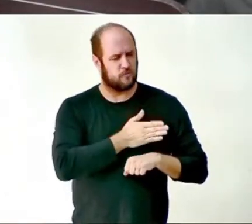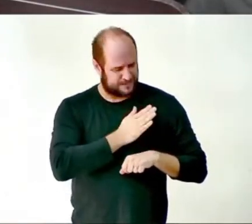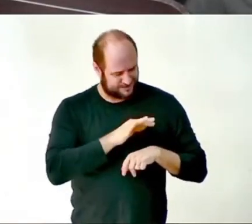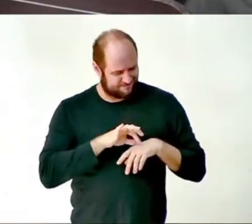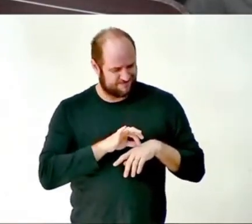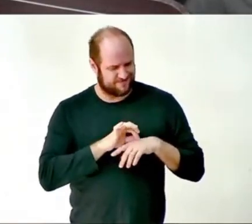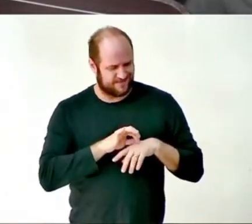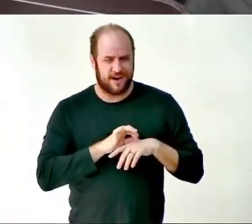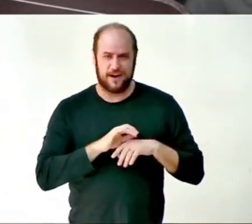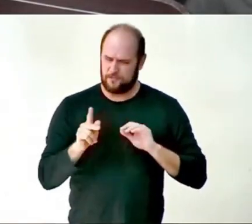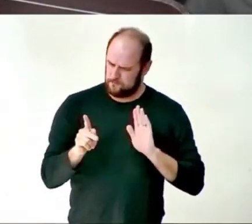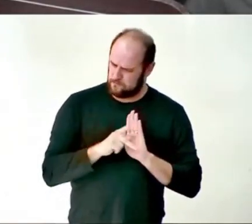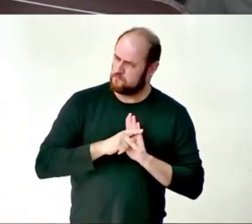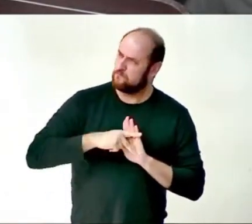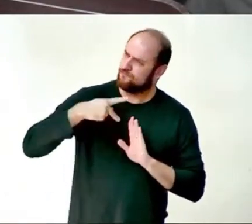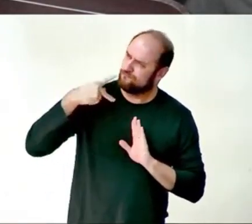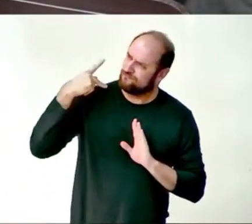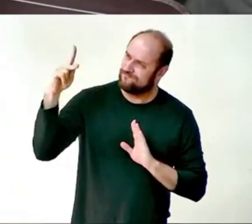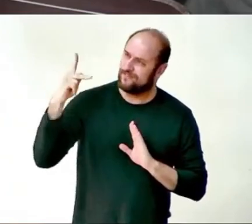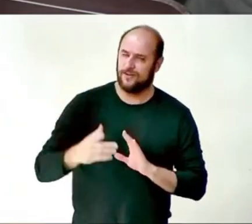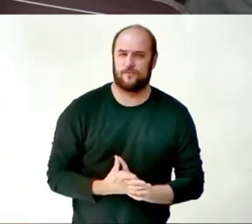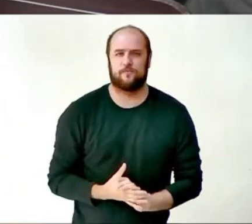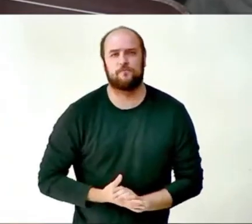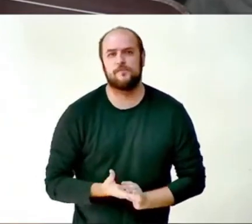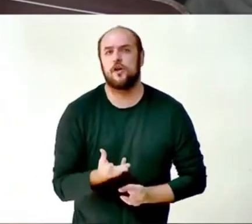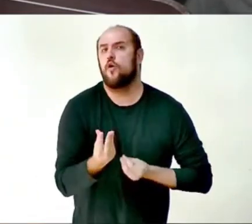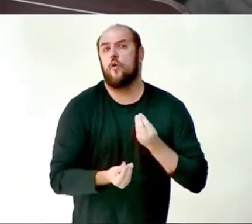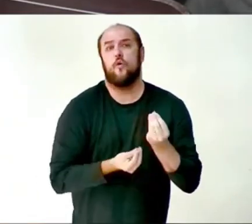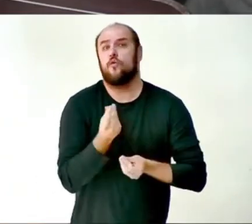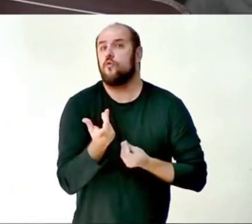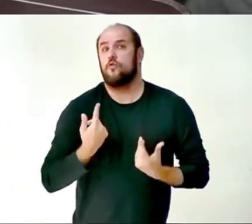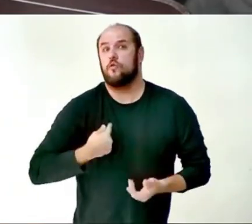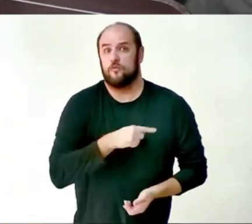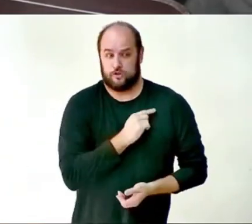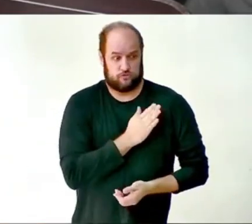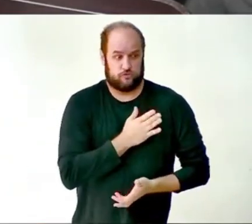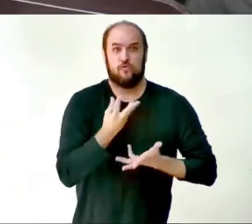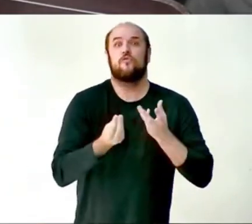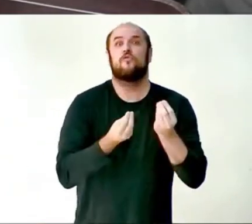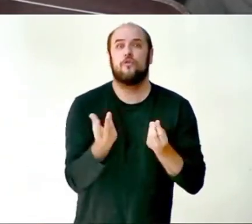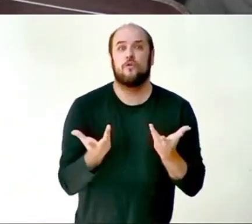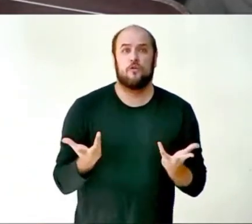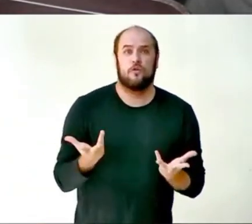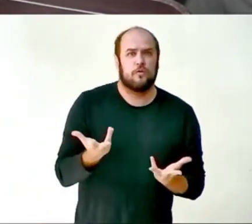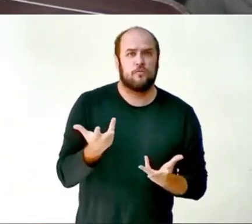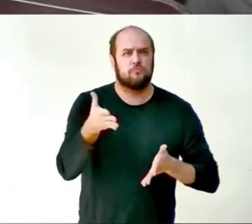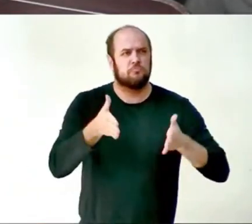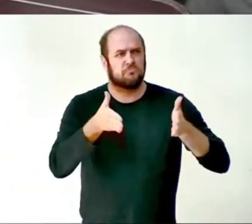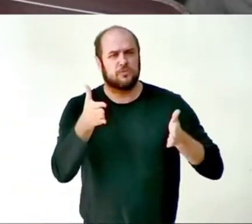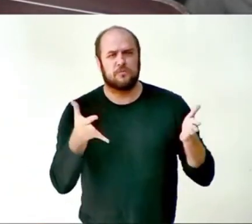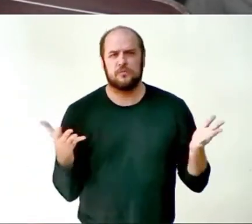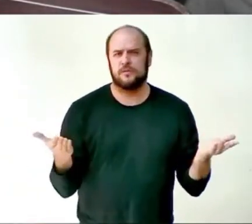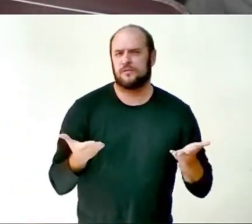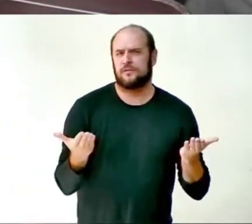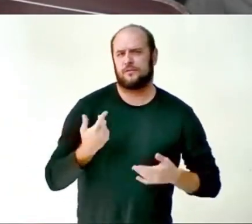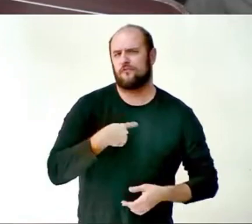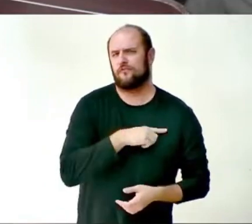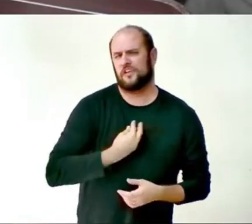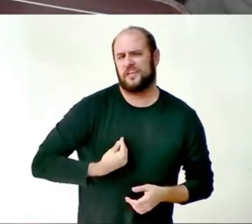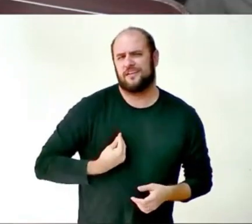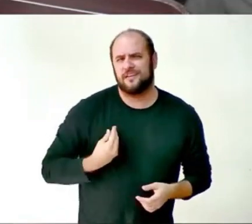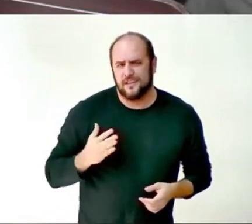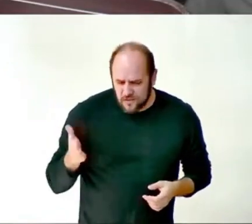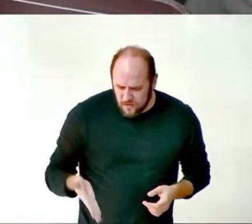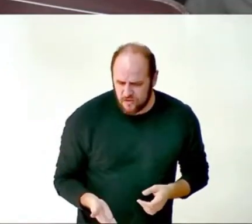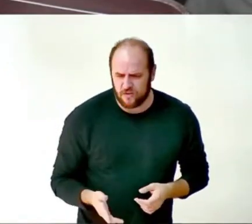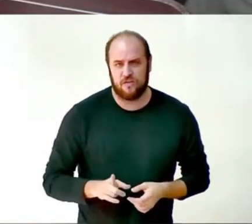coração é seu, Senhor. Como é que a gente fica? Como é que fica o nosso coração em meio a momentos como este que nós estamos vivendo?